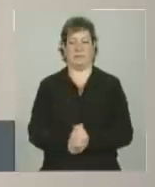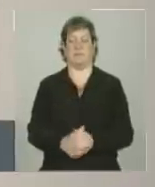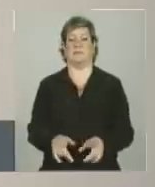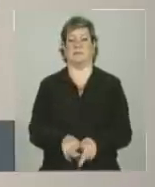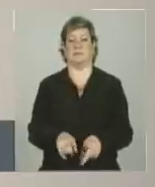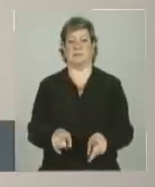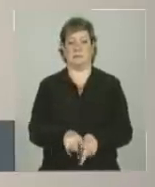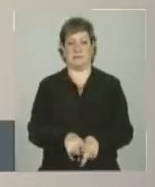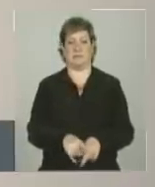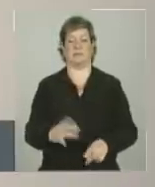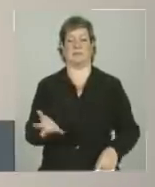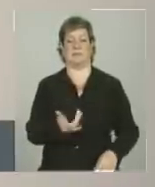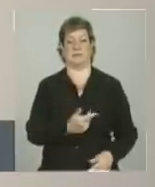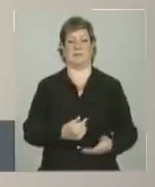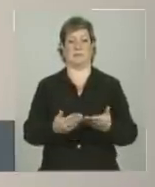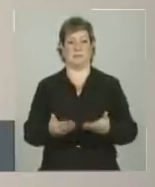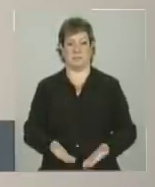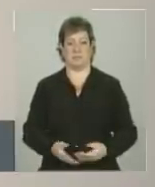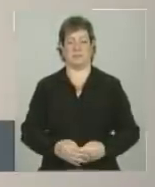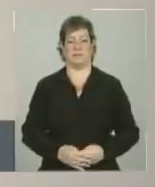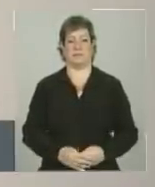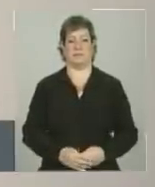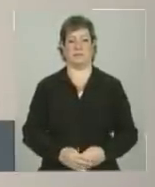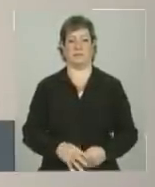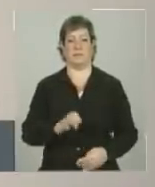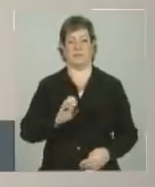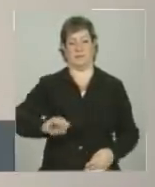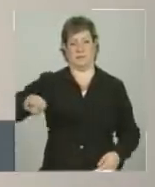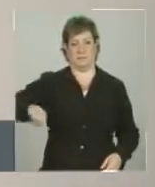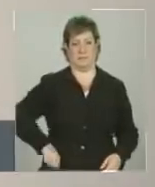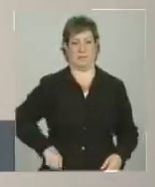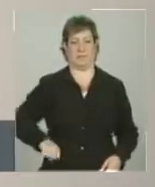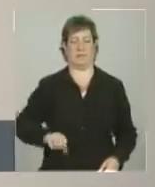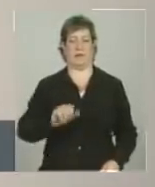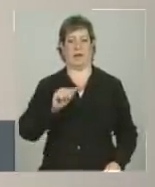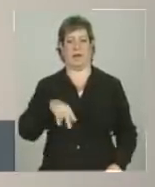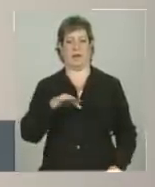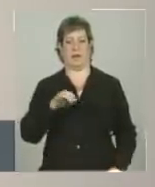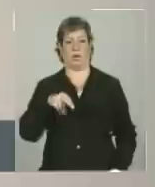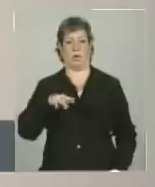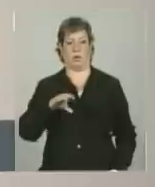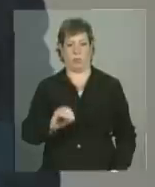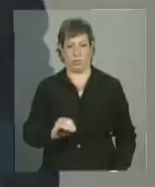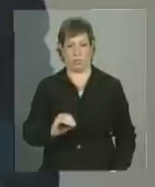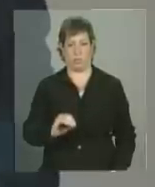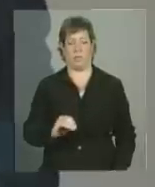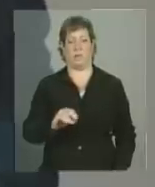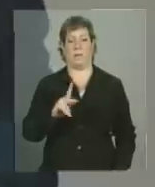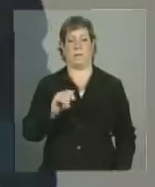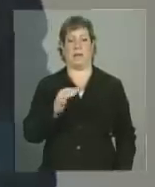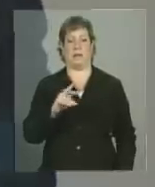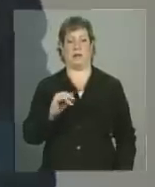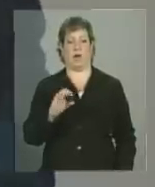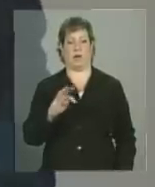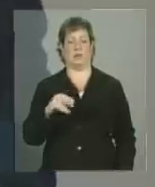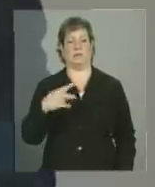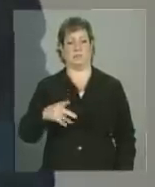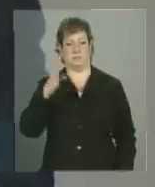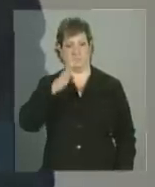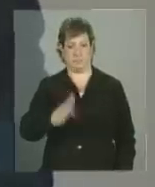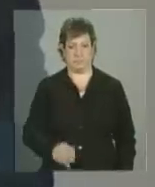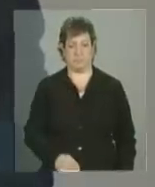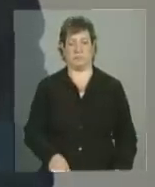Excelentíssimos senhores, embaixador Antônio Patriota, ministro das Relações